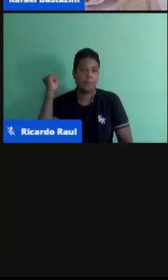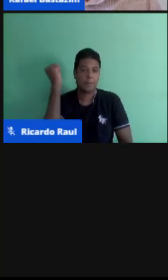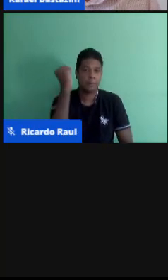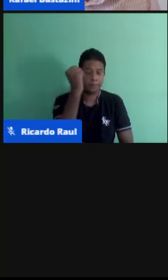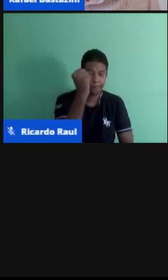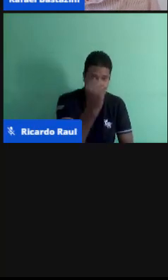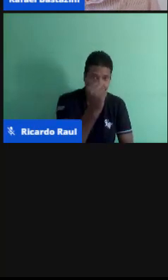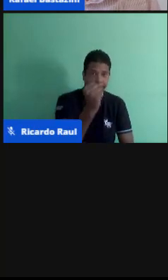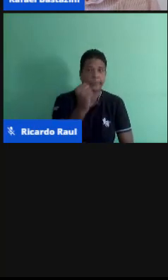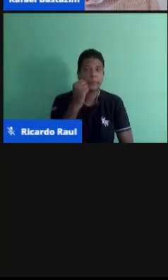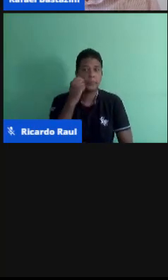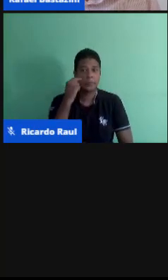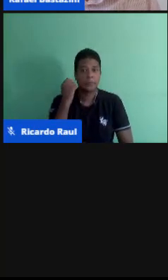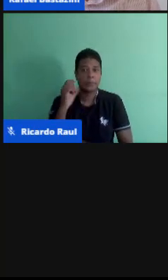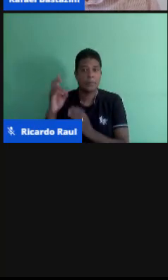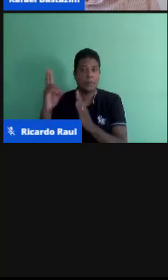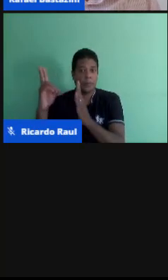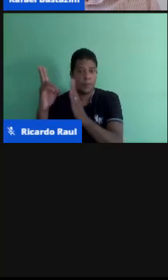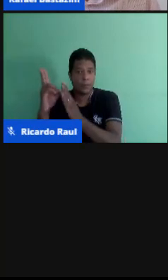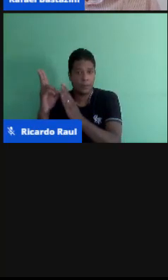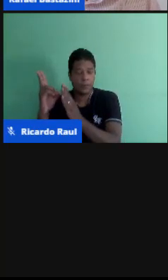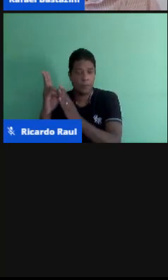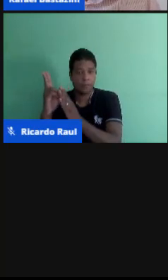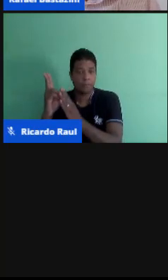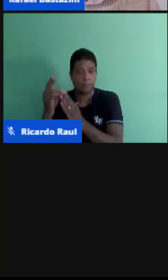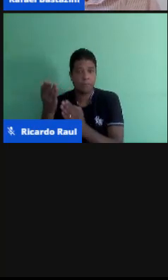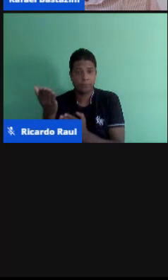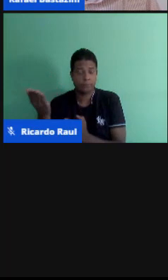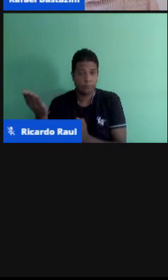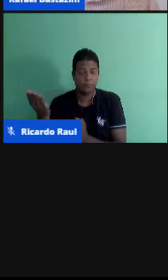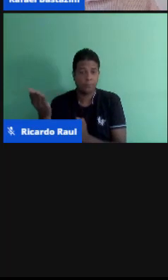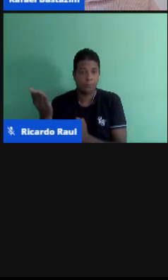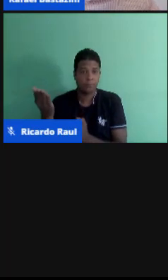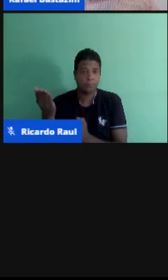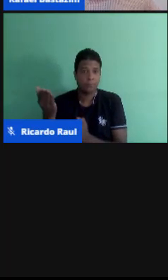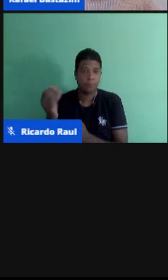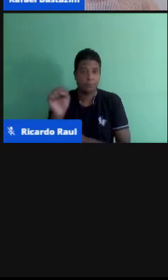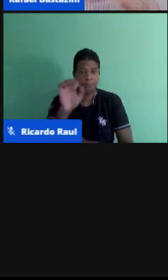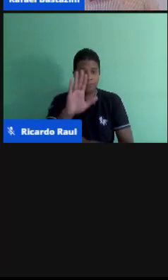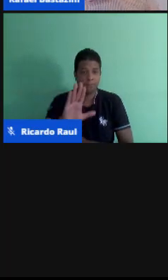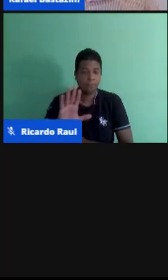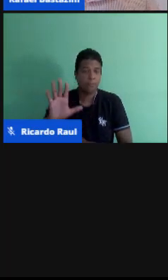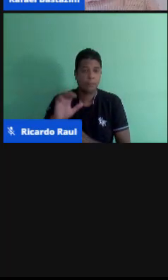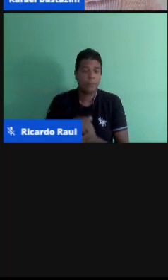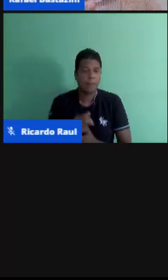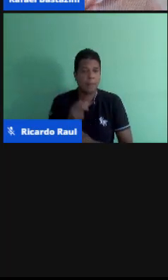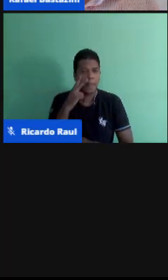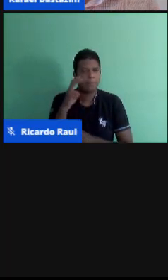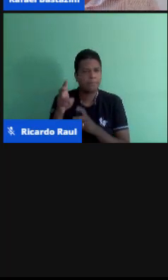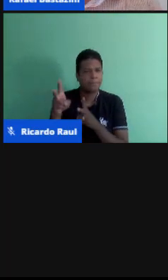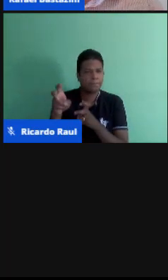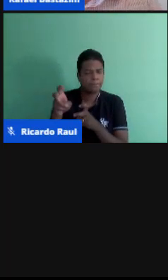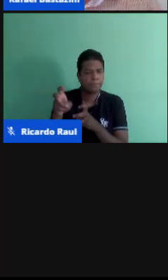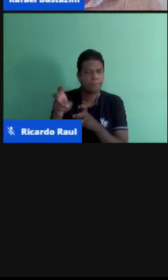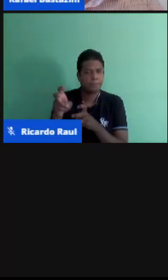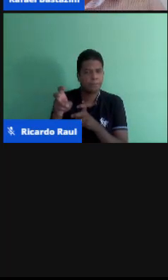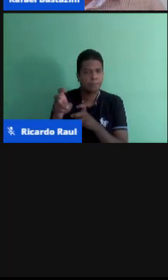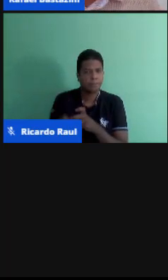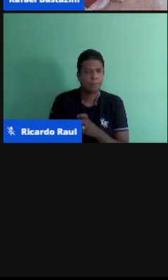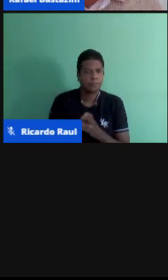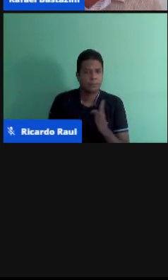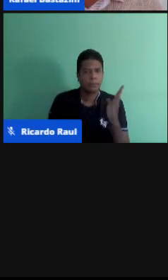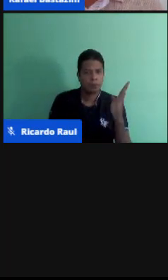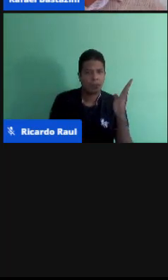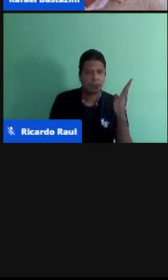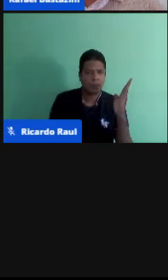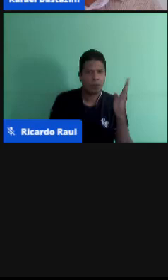simbólica em relação aos indígenas naquela porção do nosso estado. Então, percebam, o Map Biomas, ele